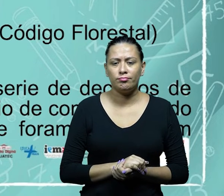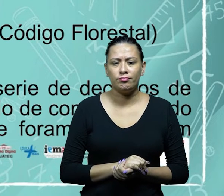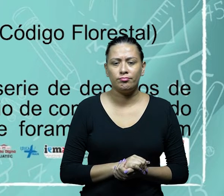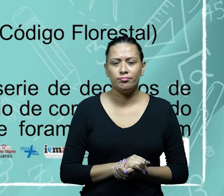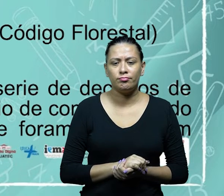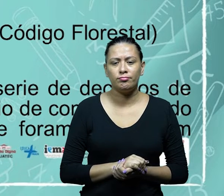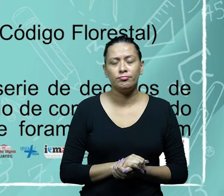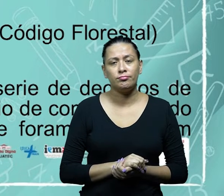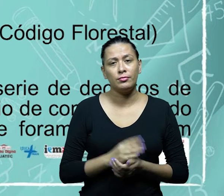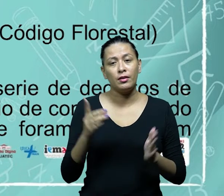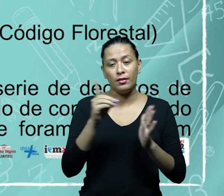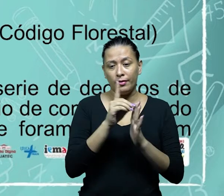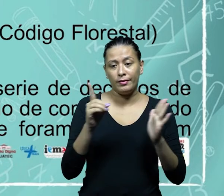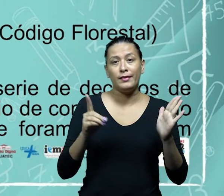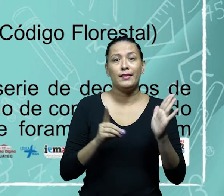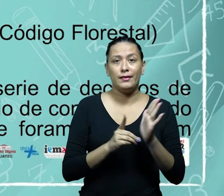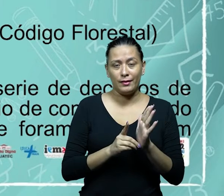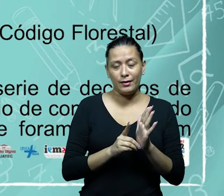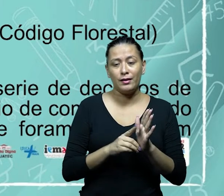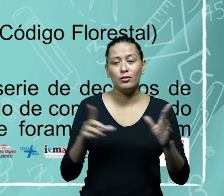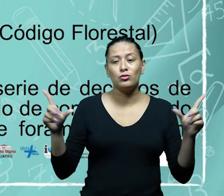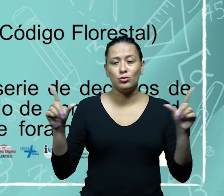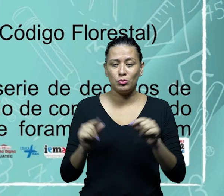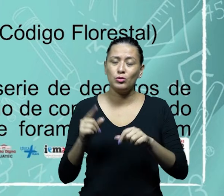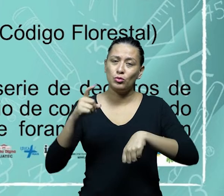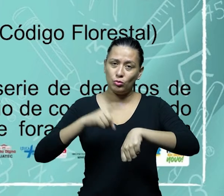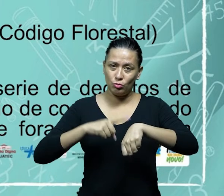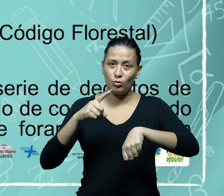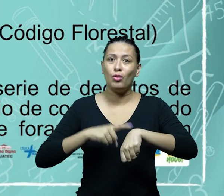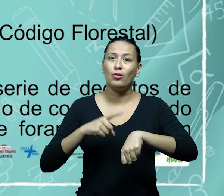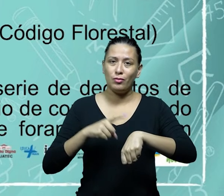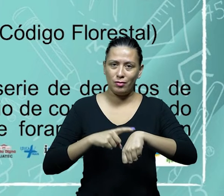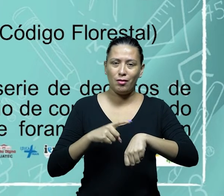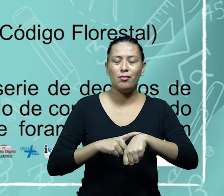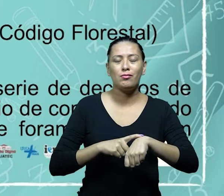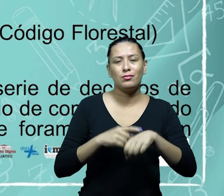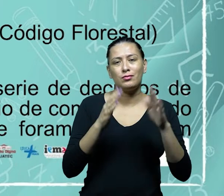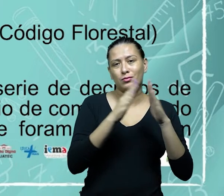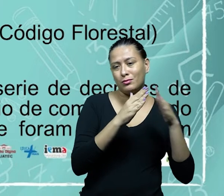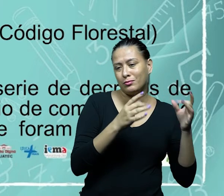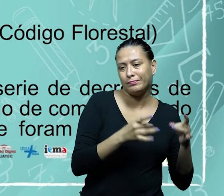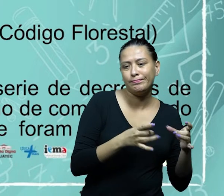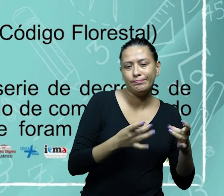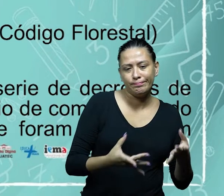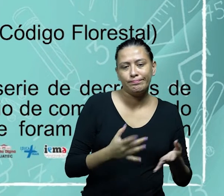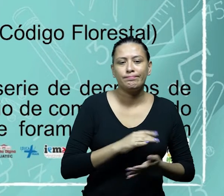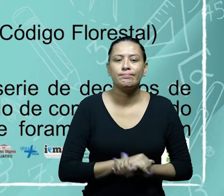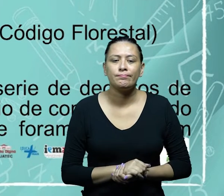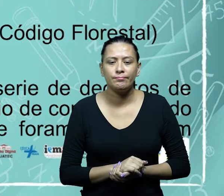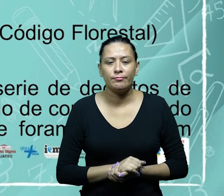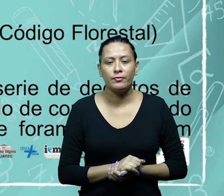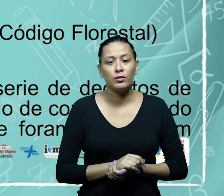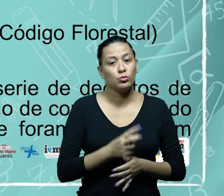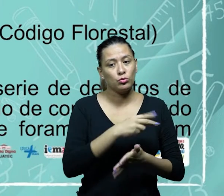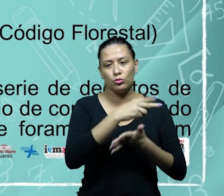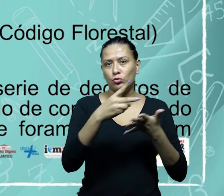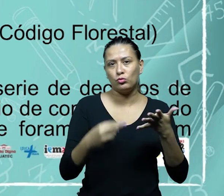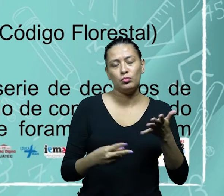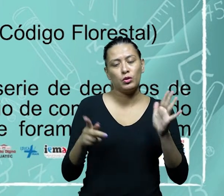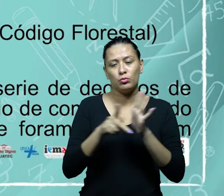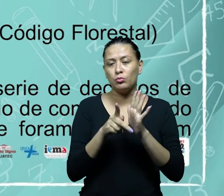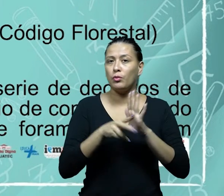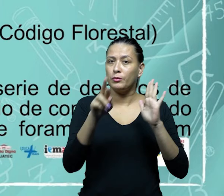criado uma série de decreto a gente viu que foi criada uma série de que daquela de calamidade pública né decreto restringindo o horário de funcionamento